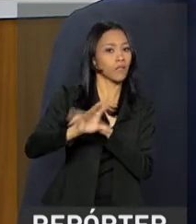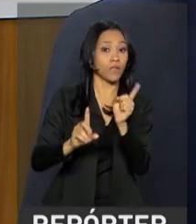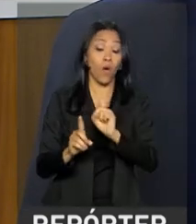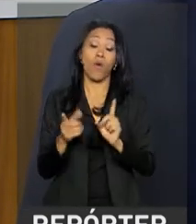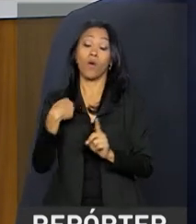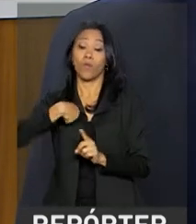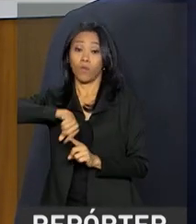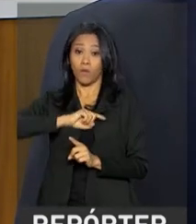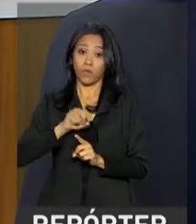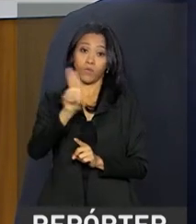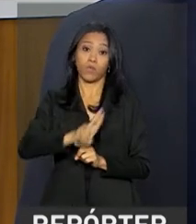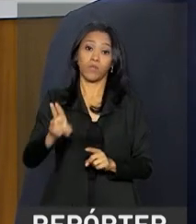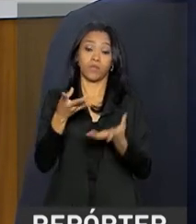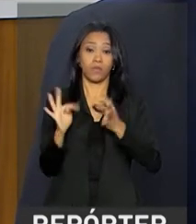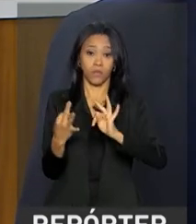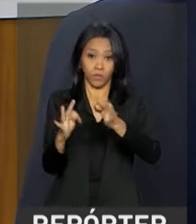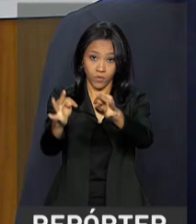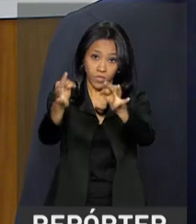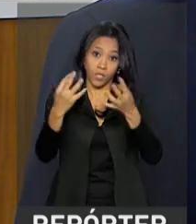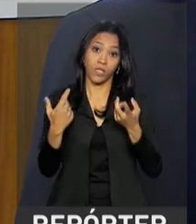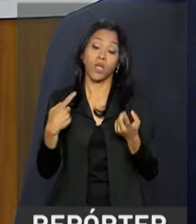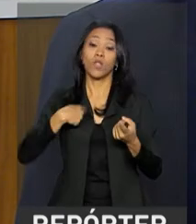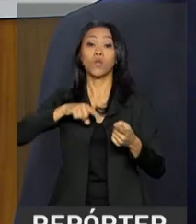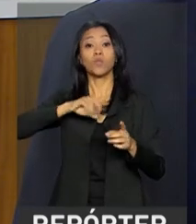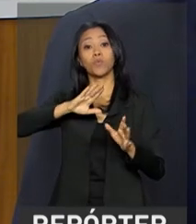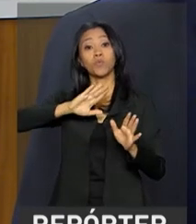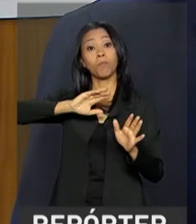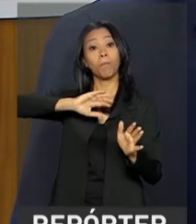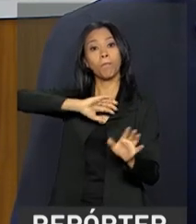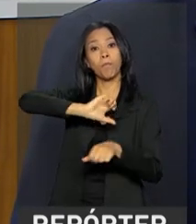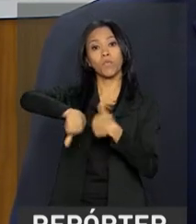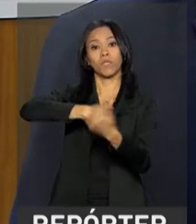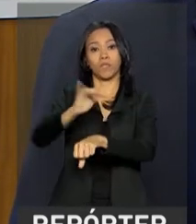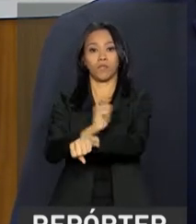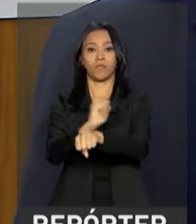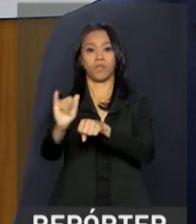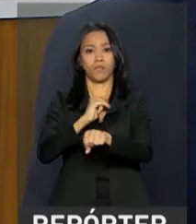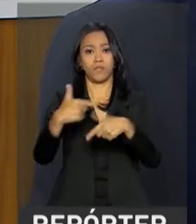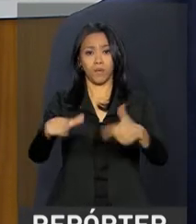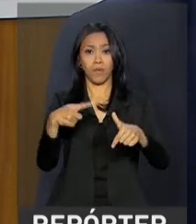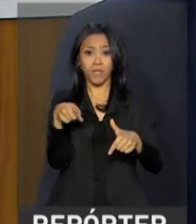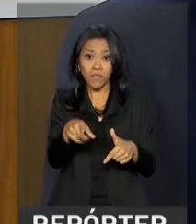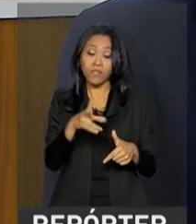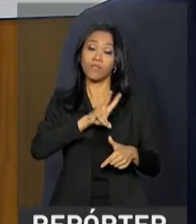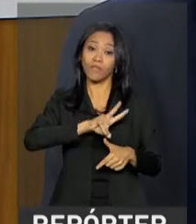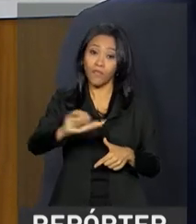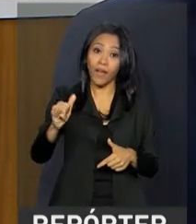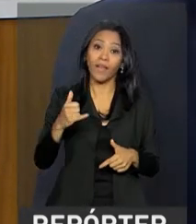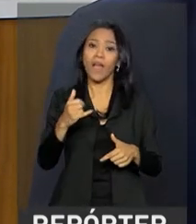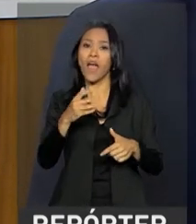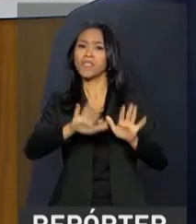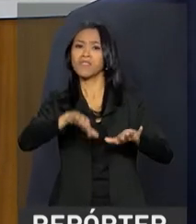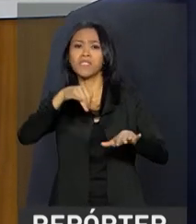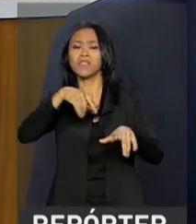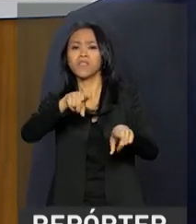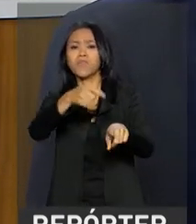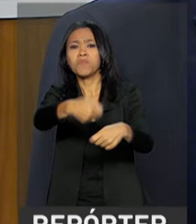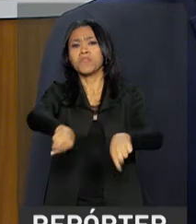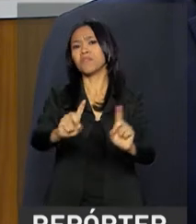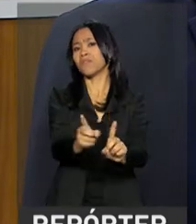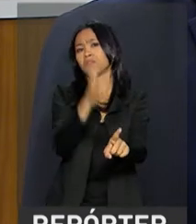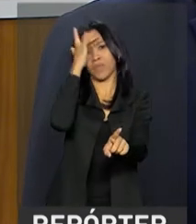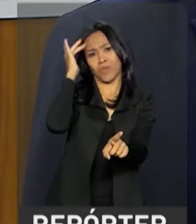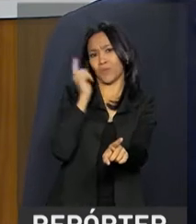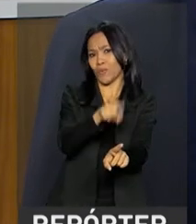governo nós estamos mudando os processos de trabalho e isso vai gerar economia de pessoas em algumas áreas e permitir que a gente